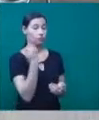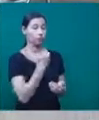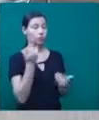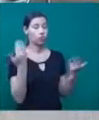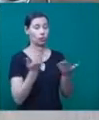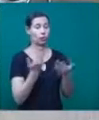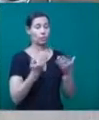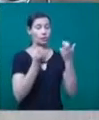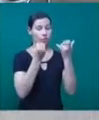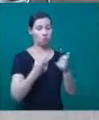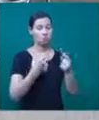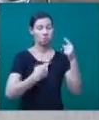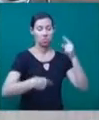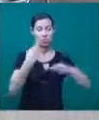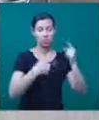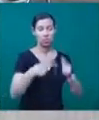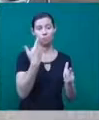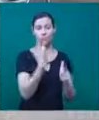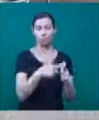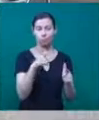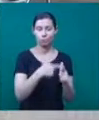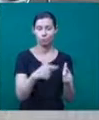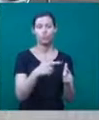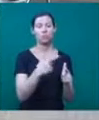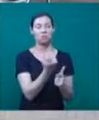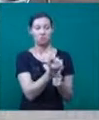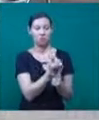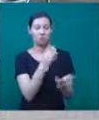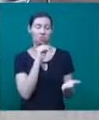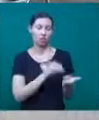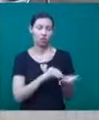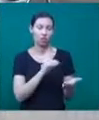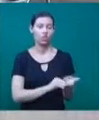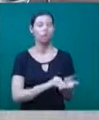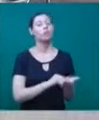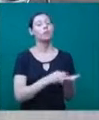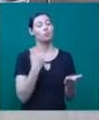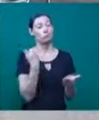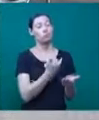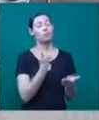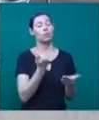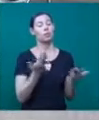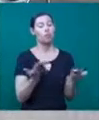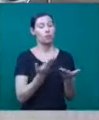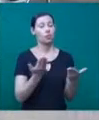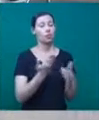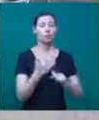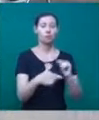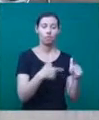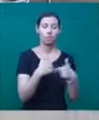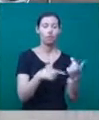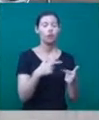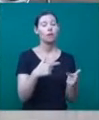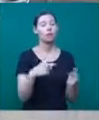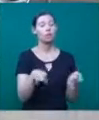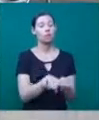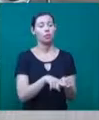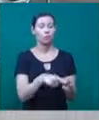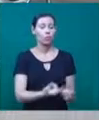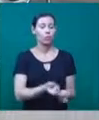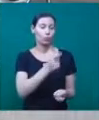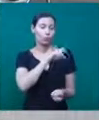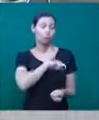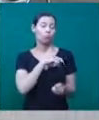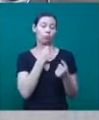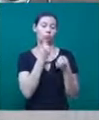que o agronegócio ele é fundamental e está sendo fundamental, inclusive, na geração de emprego e renda. O que a gente pode falar para quem está em casa, já para reforçar aí o